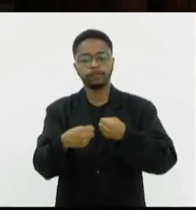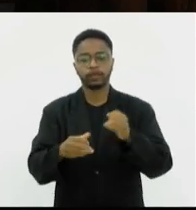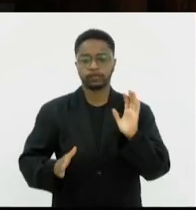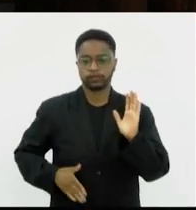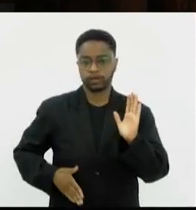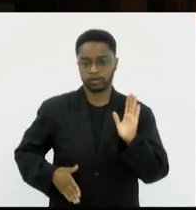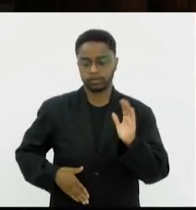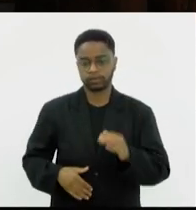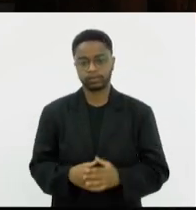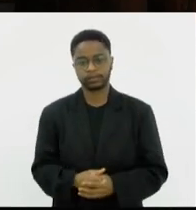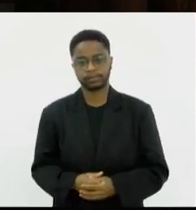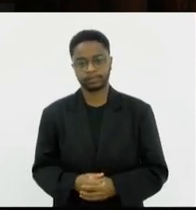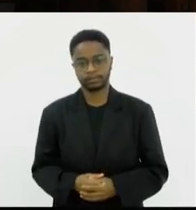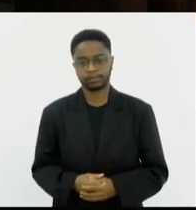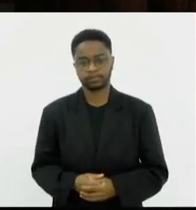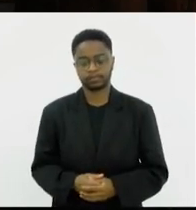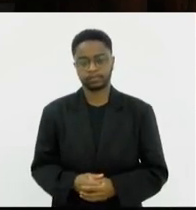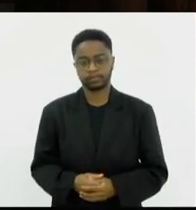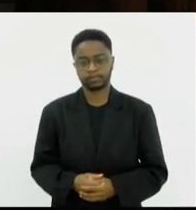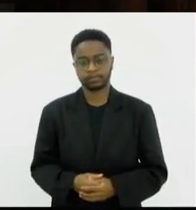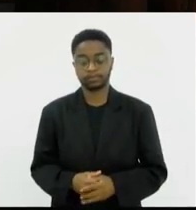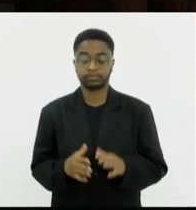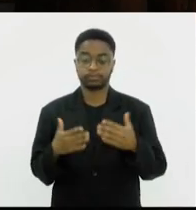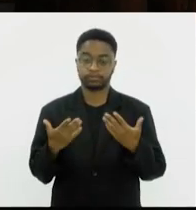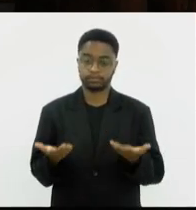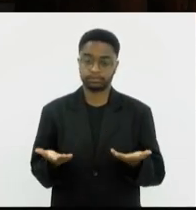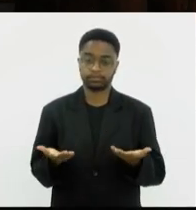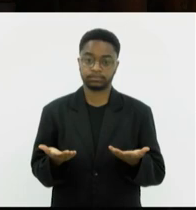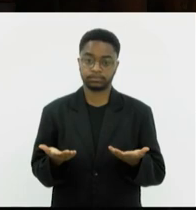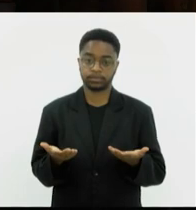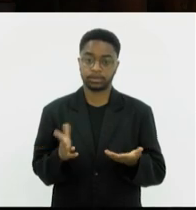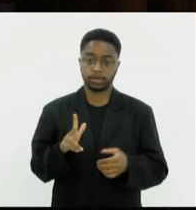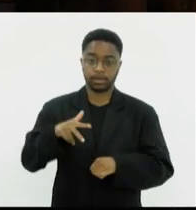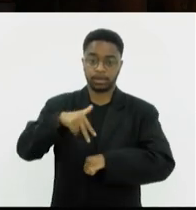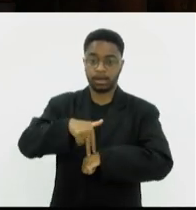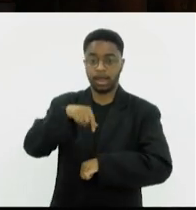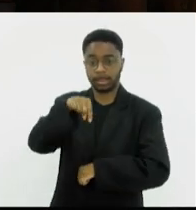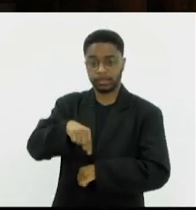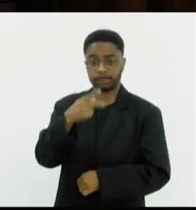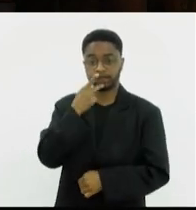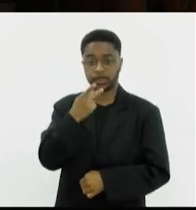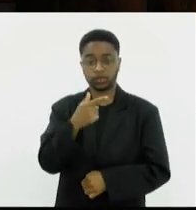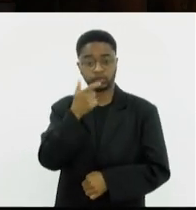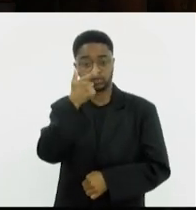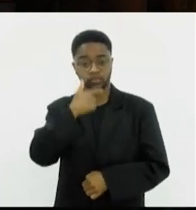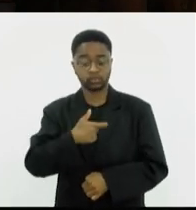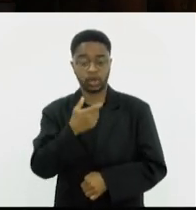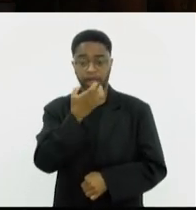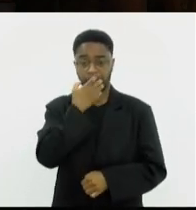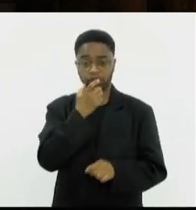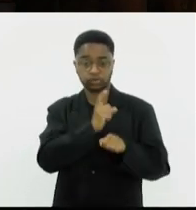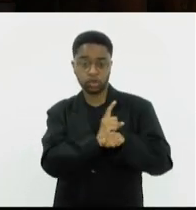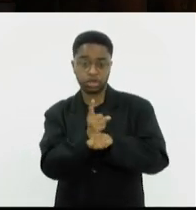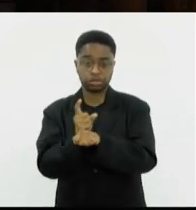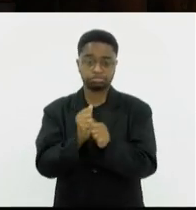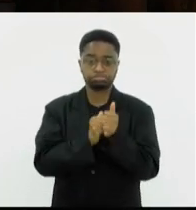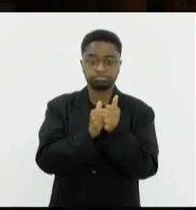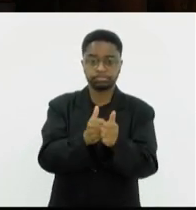vagabundos. E aí, vem aqui dizer que eu sou cachorrinho da